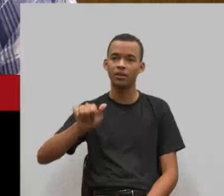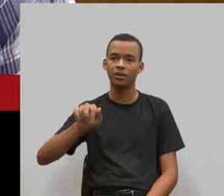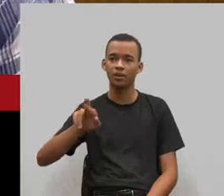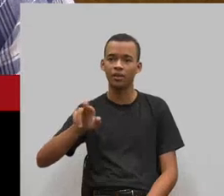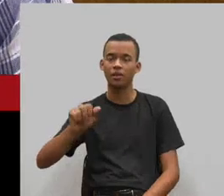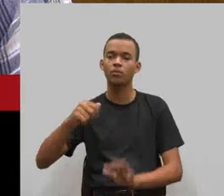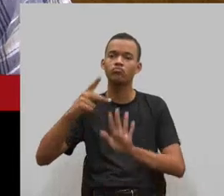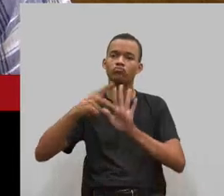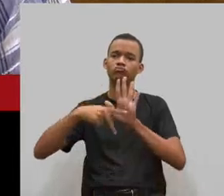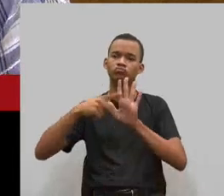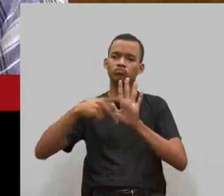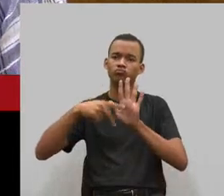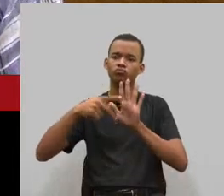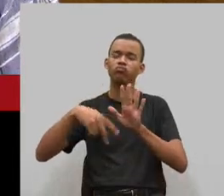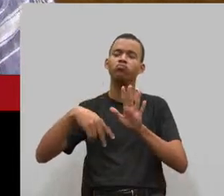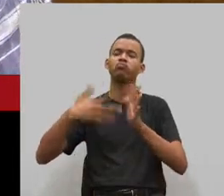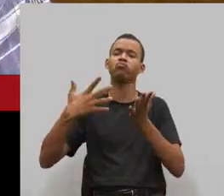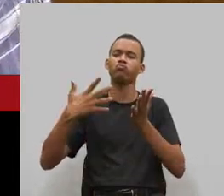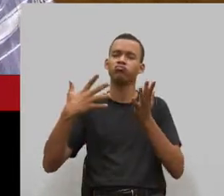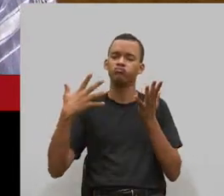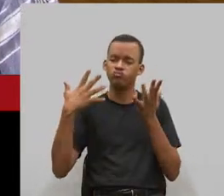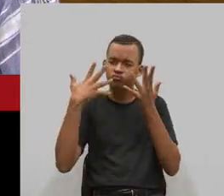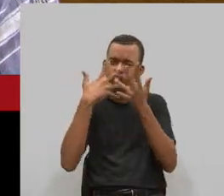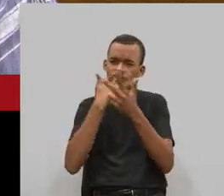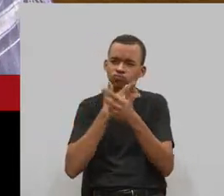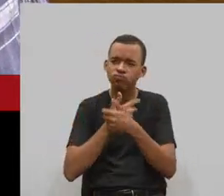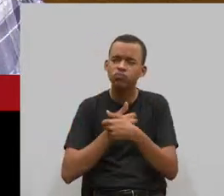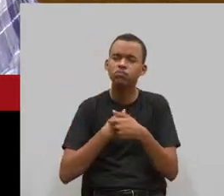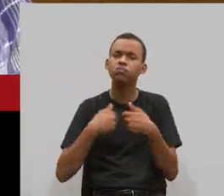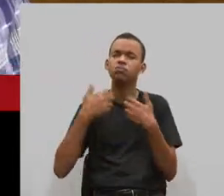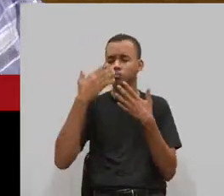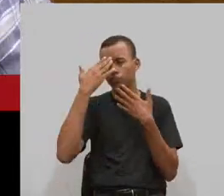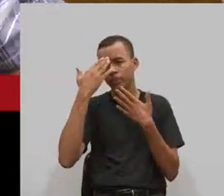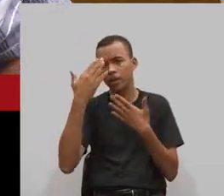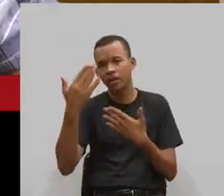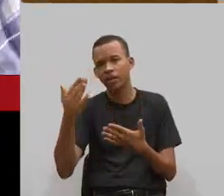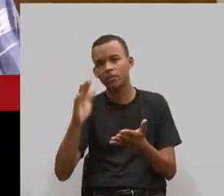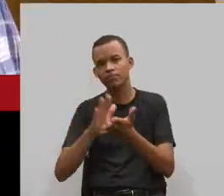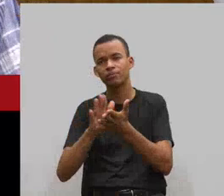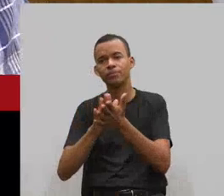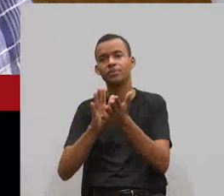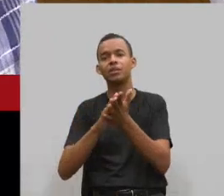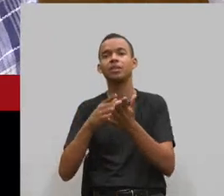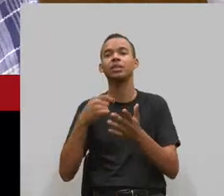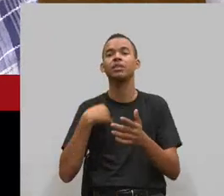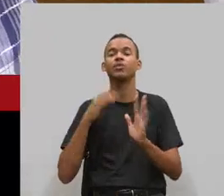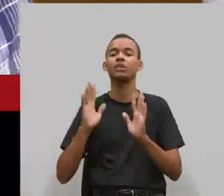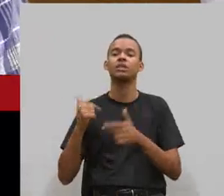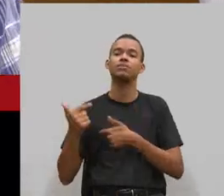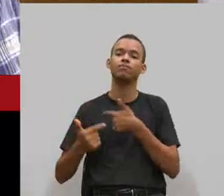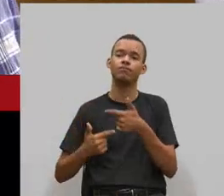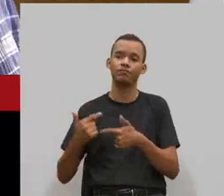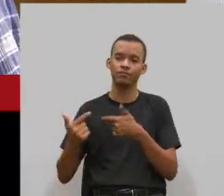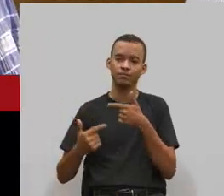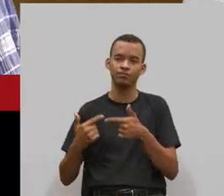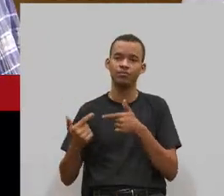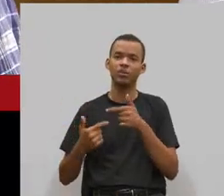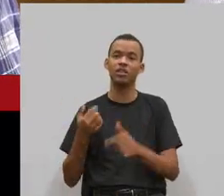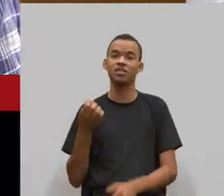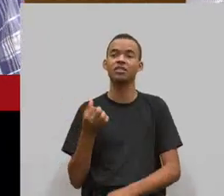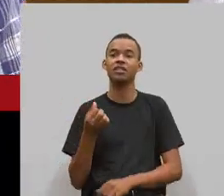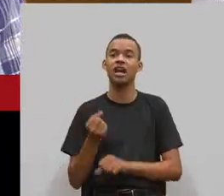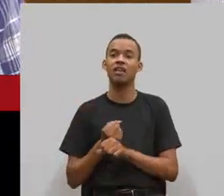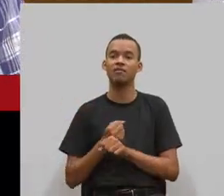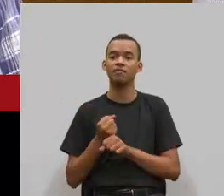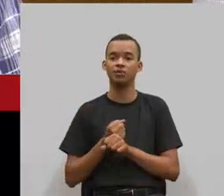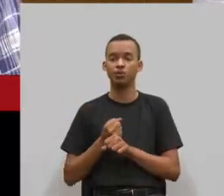com né como pessoa deficiente física a dificuldade que a gente via igual o Cláudio ele disse não é às vezes